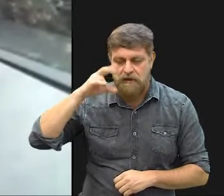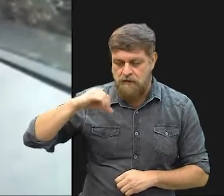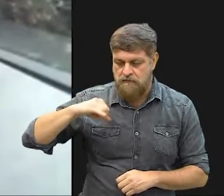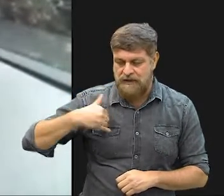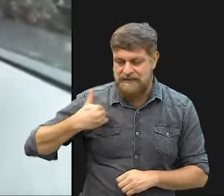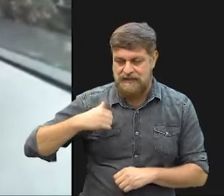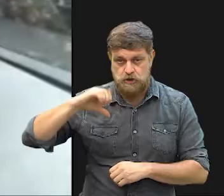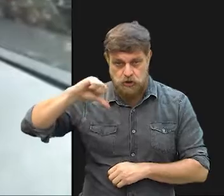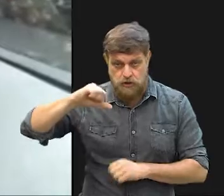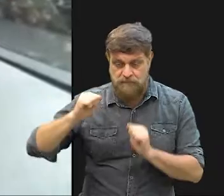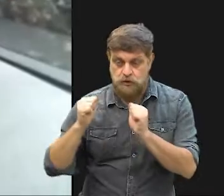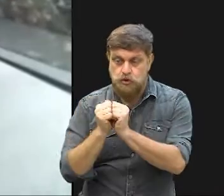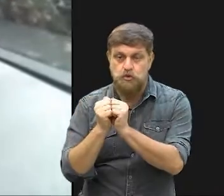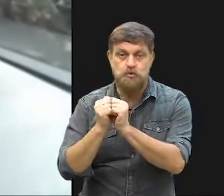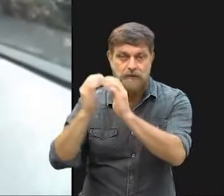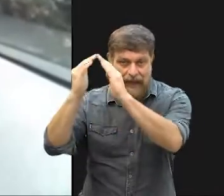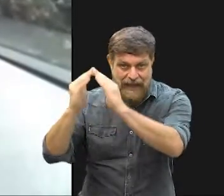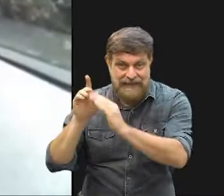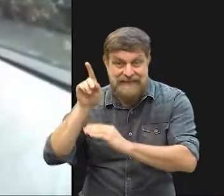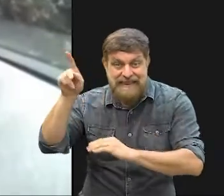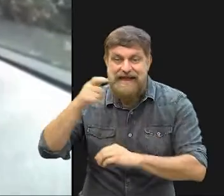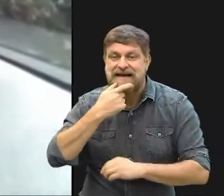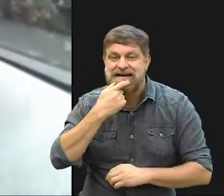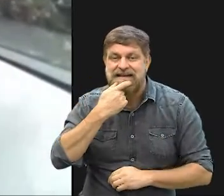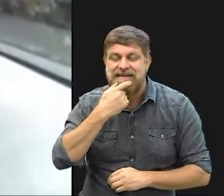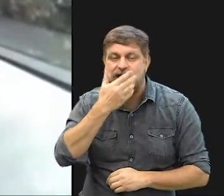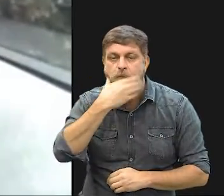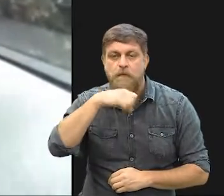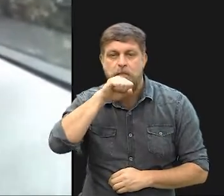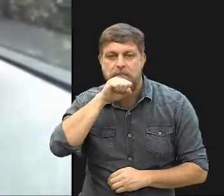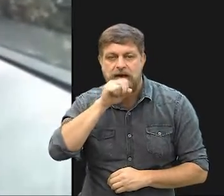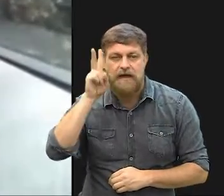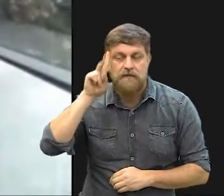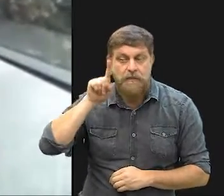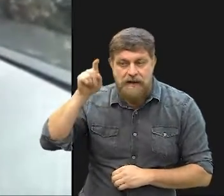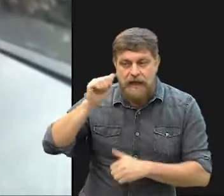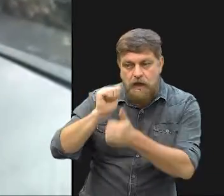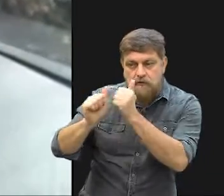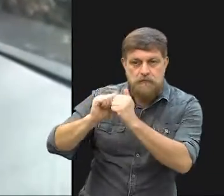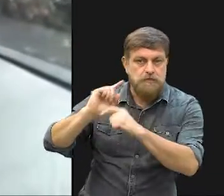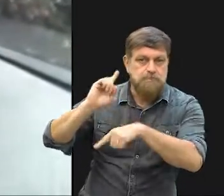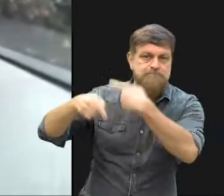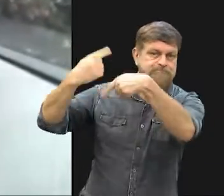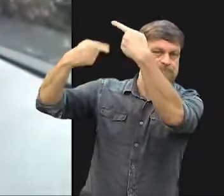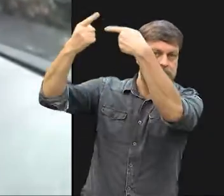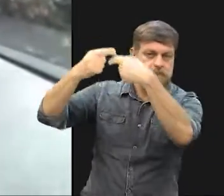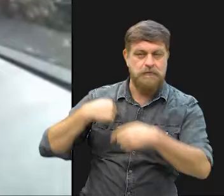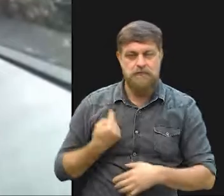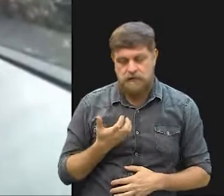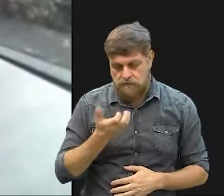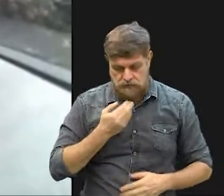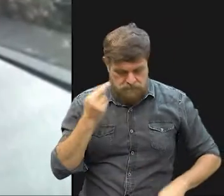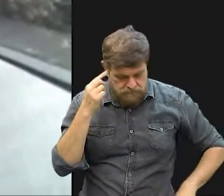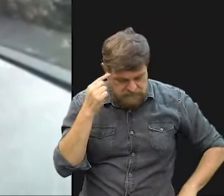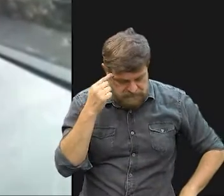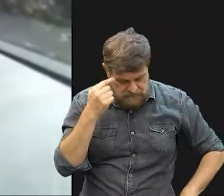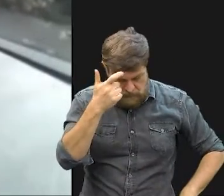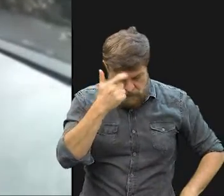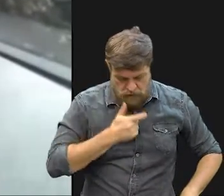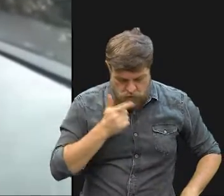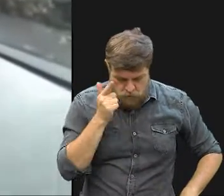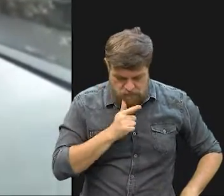9 anos eu fui morar junto ao meu pai. Tá. Então eu me lembro de como já era avançado o esporte fora. E eu tinha colocado na minha cabeça que para que